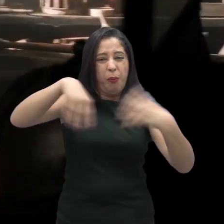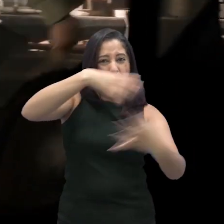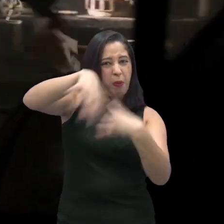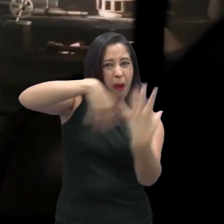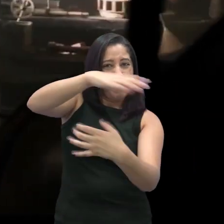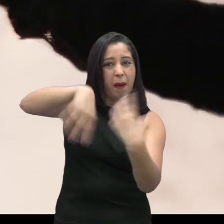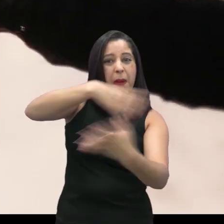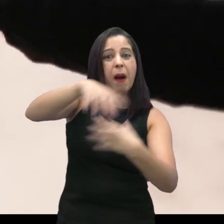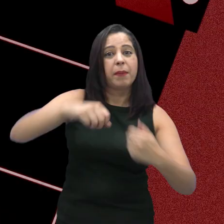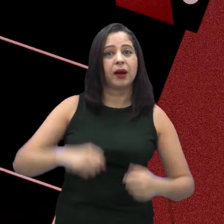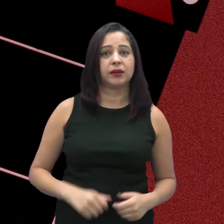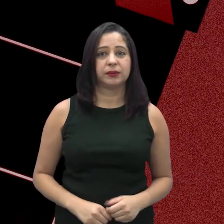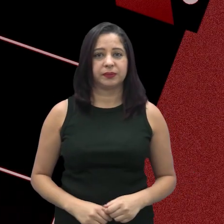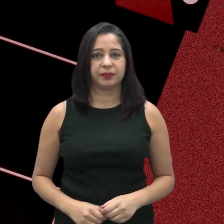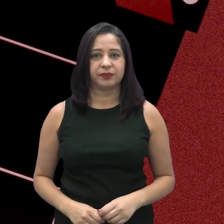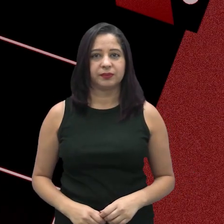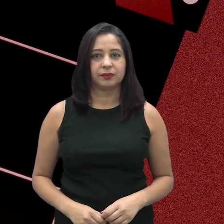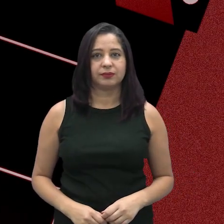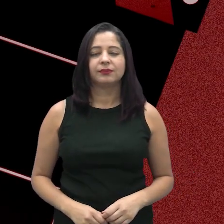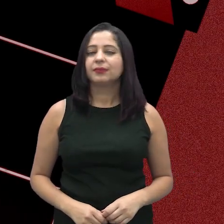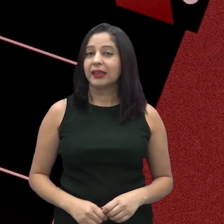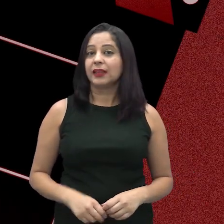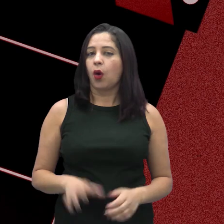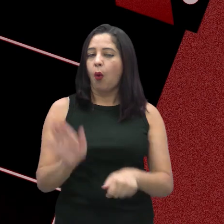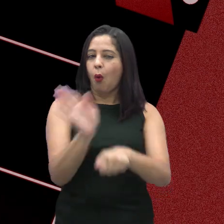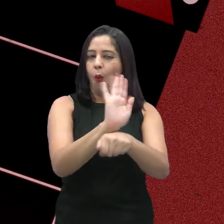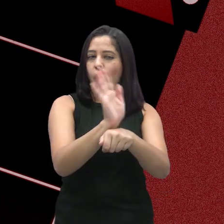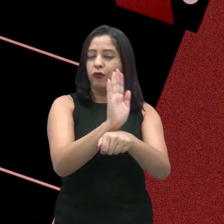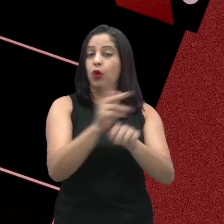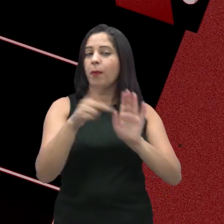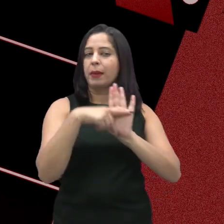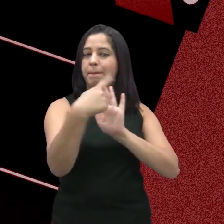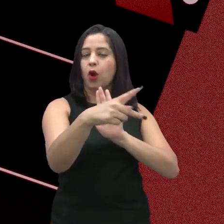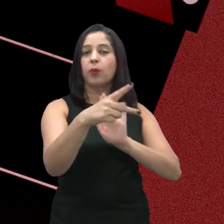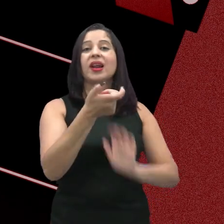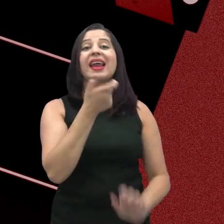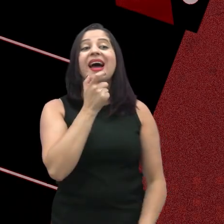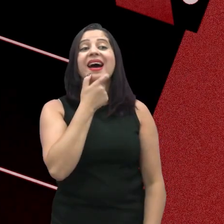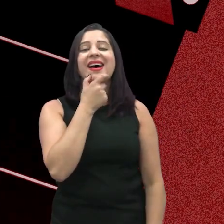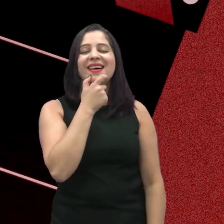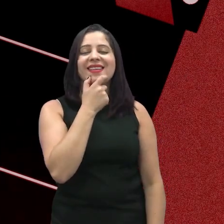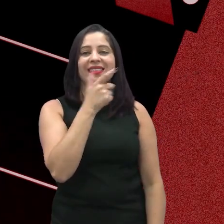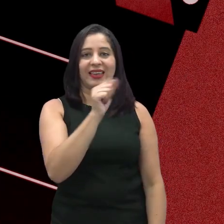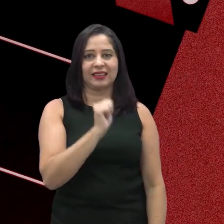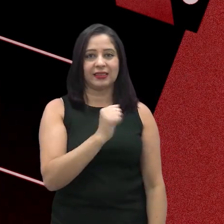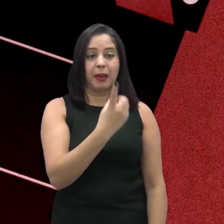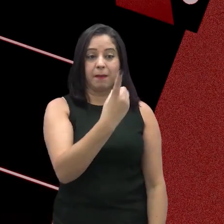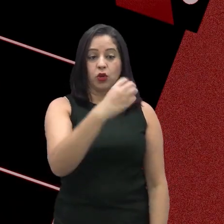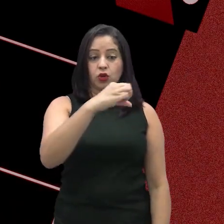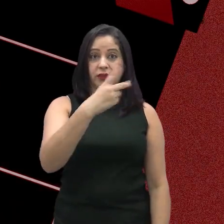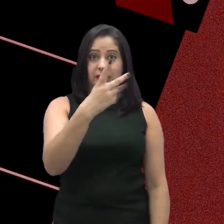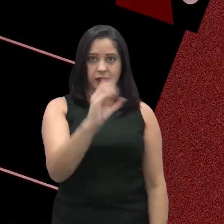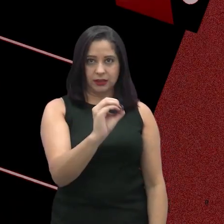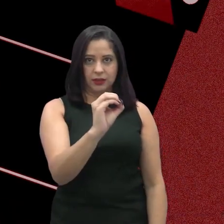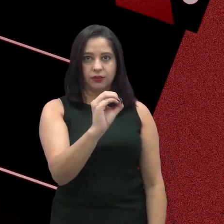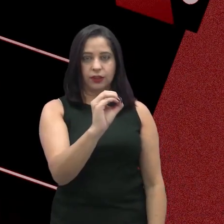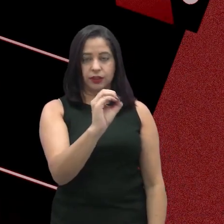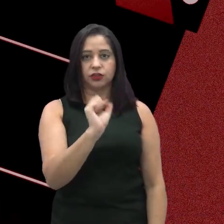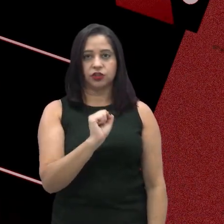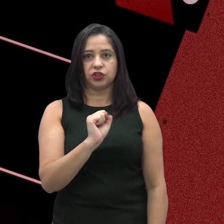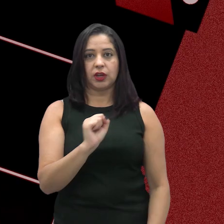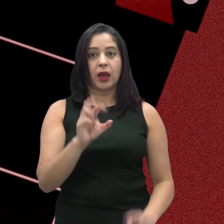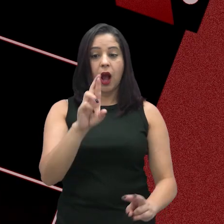the nation. O longa se passa numa cidade litorânea da Inglaterra, em 1920. A Rose é